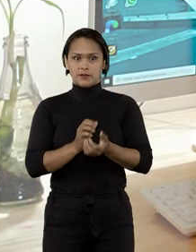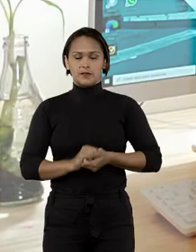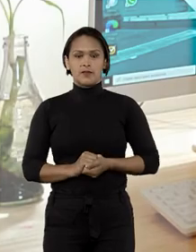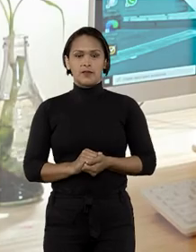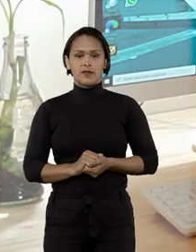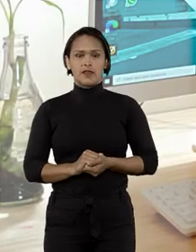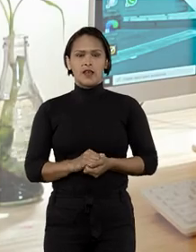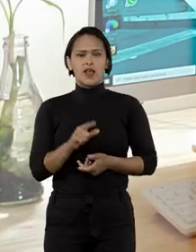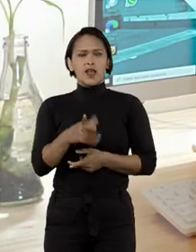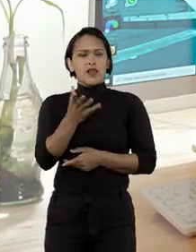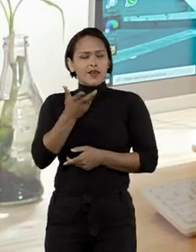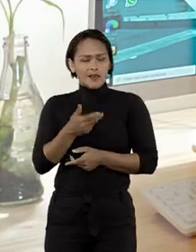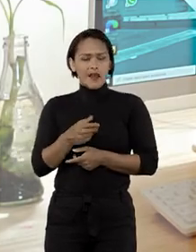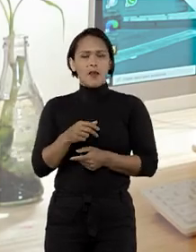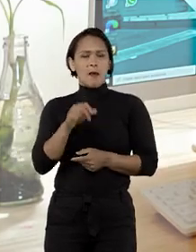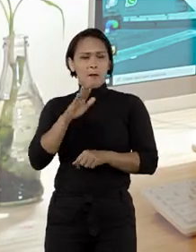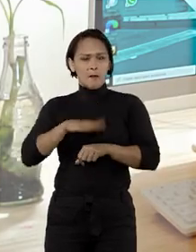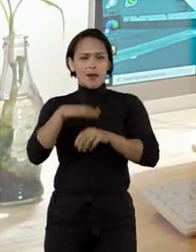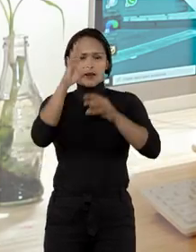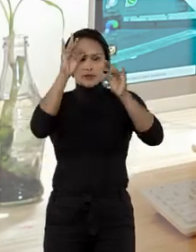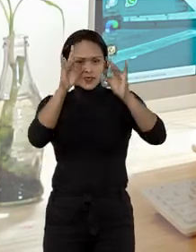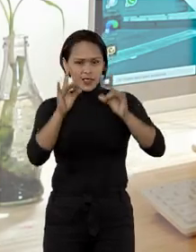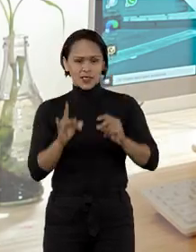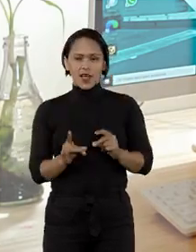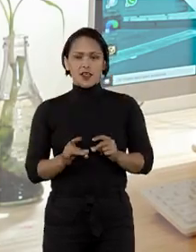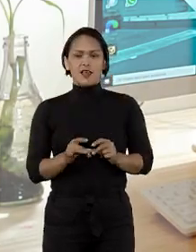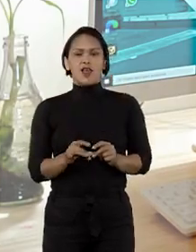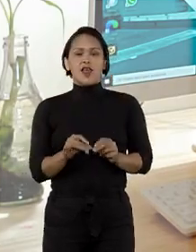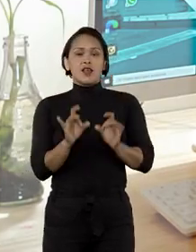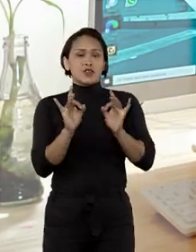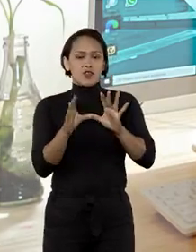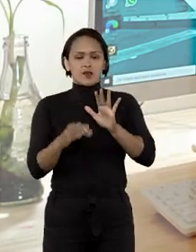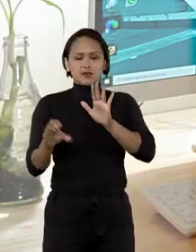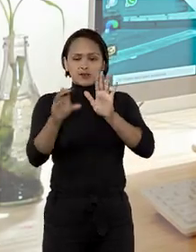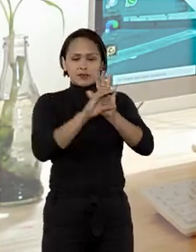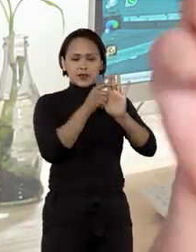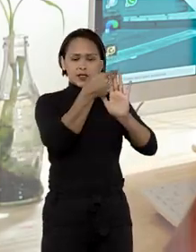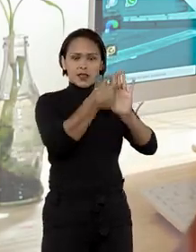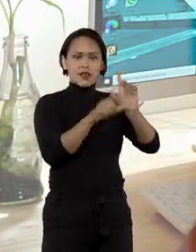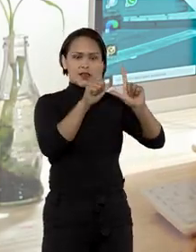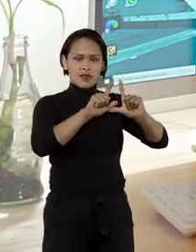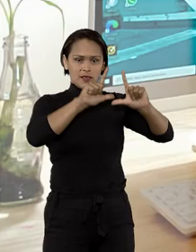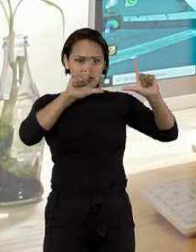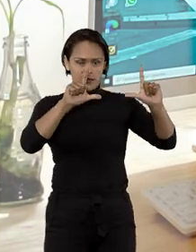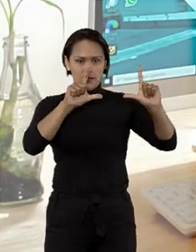Se quiser mais detalhes sobre o caso que citei, é só apontar o celular para o QR Code